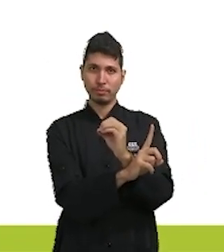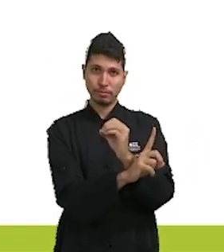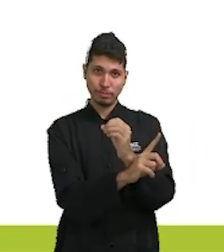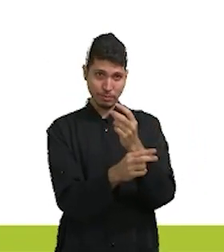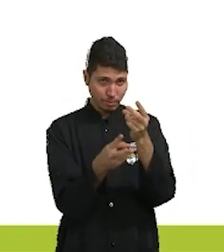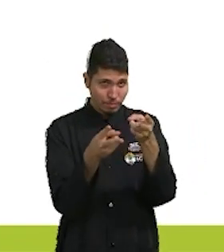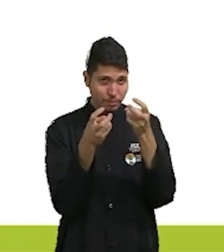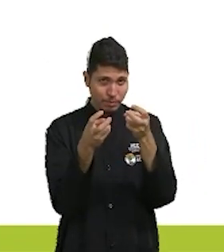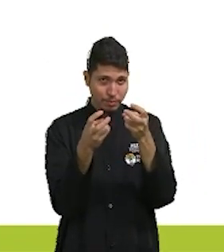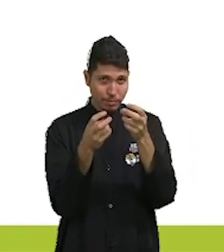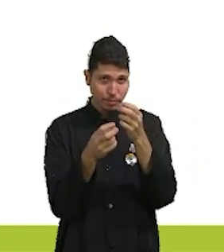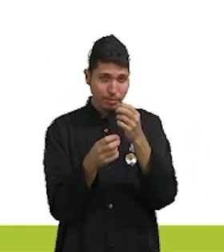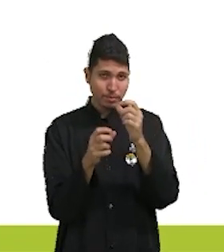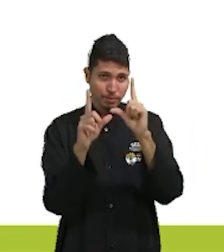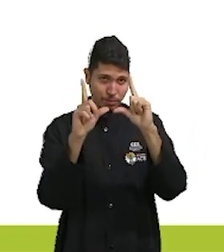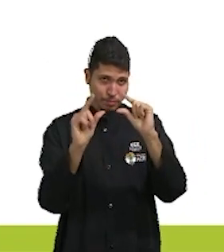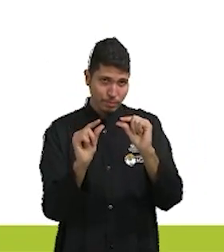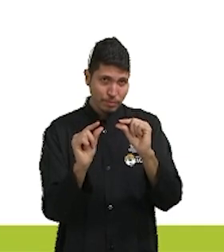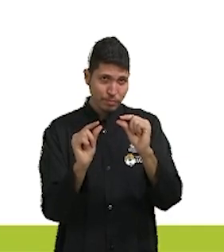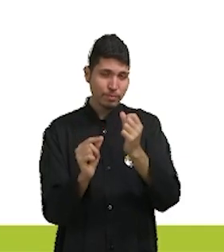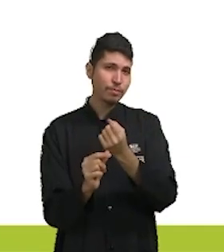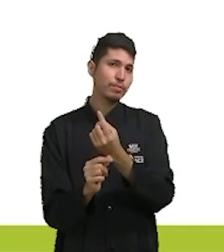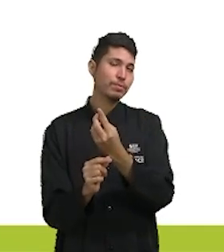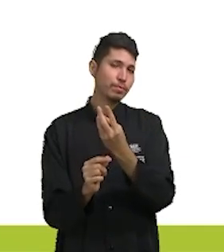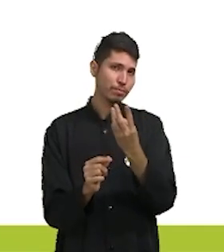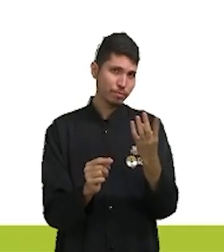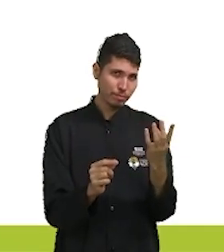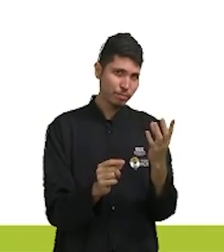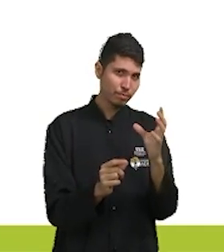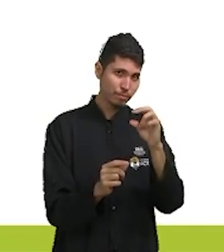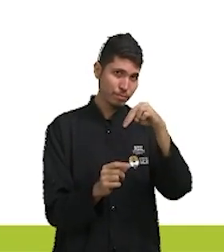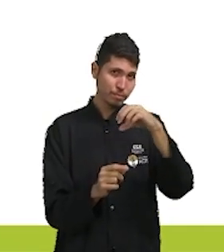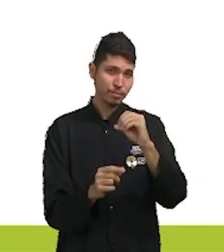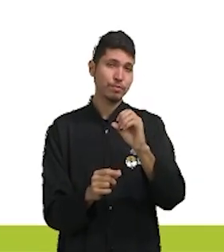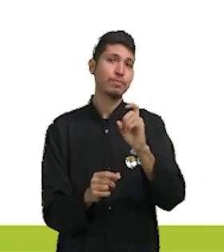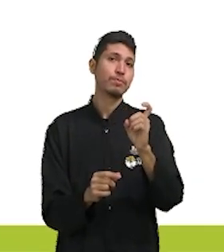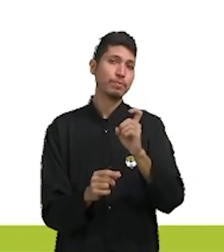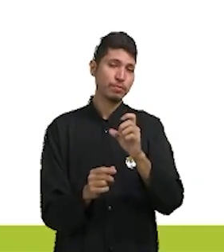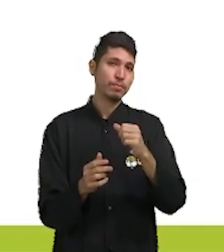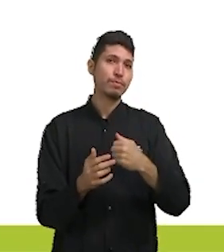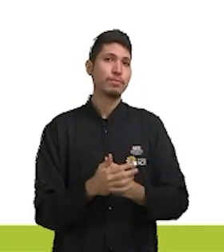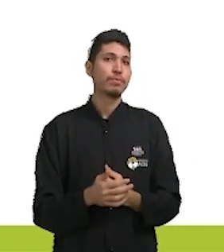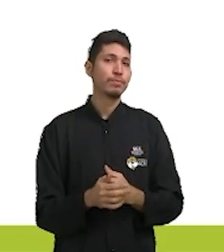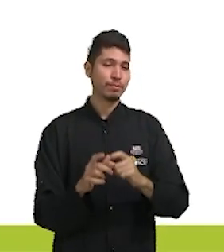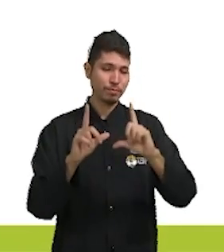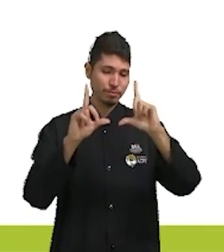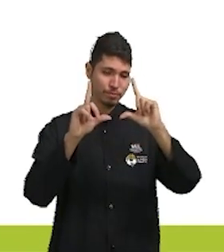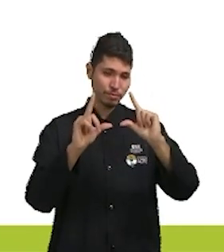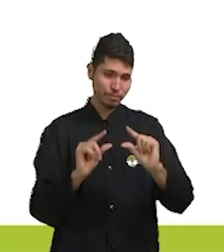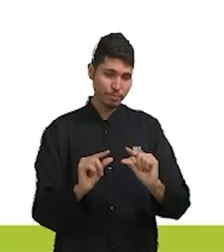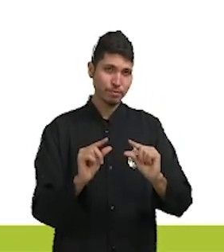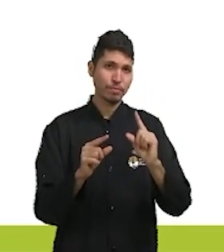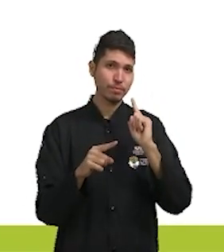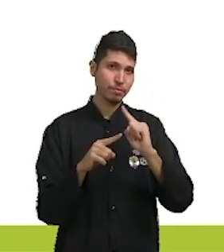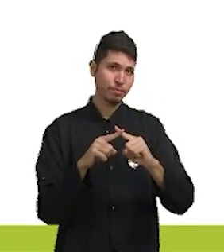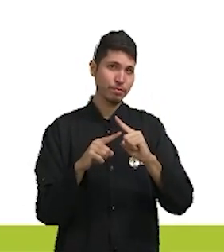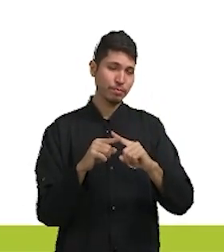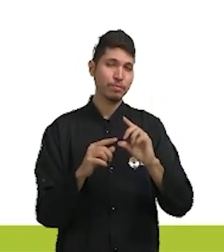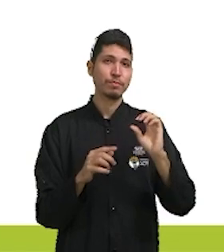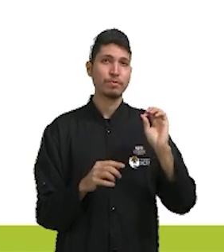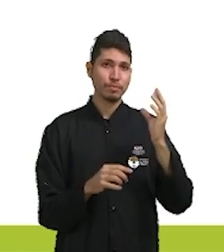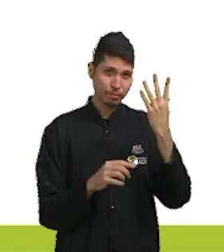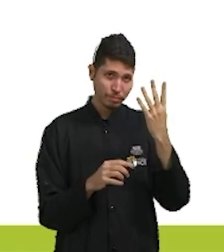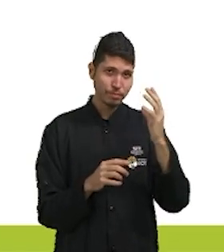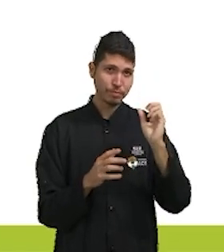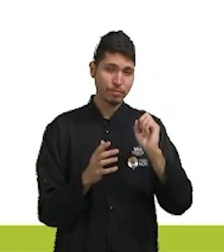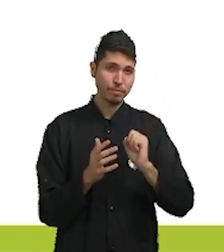NOx? Então, o cobre, na verdade, ele sofreu redução, porque aconteceu aí a